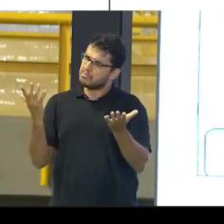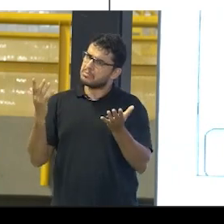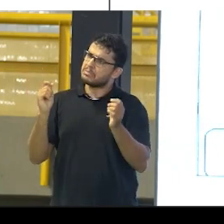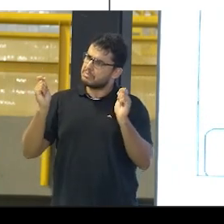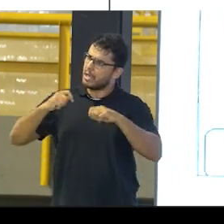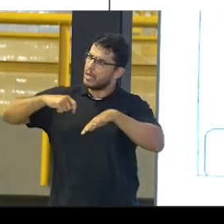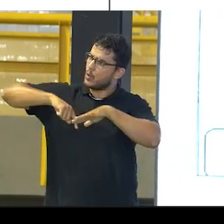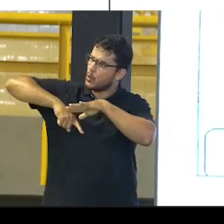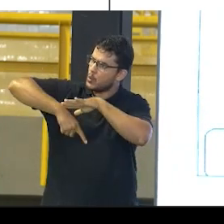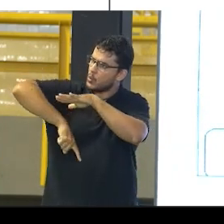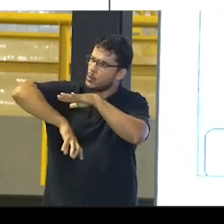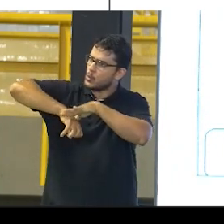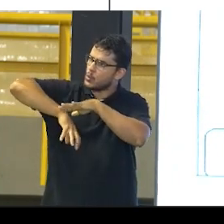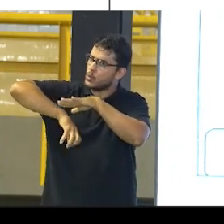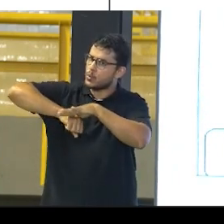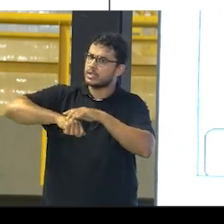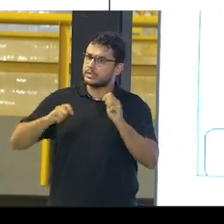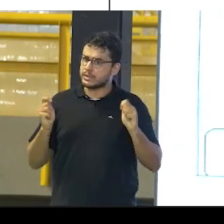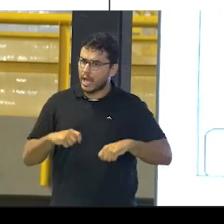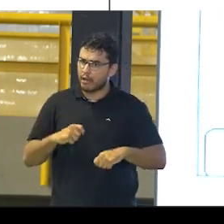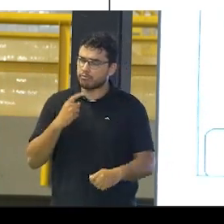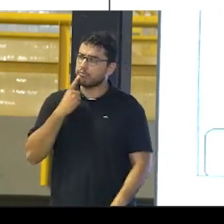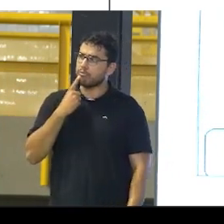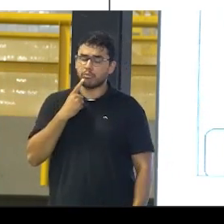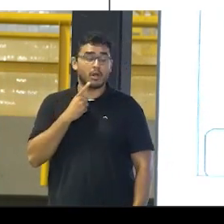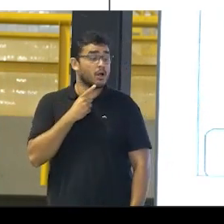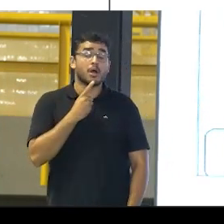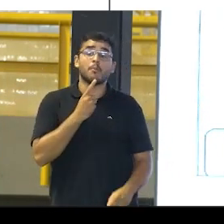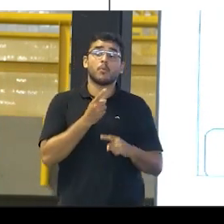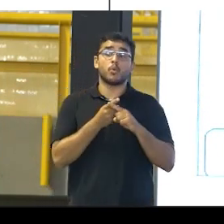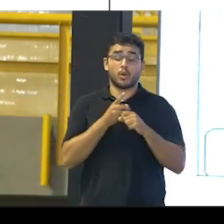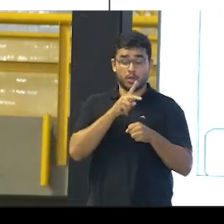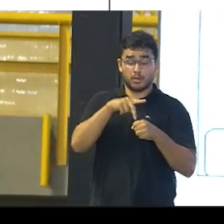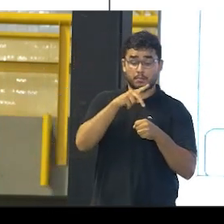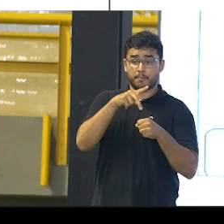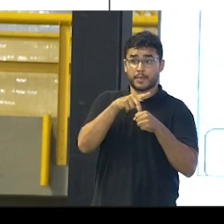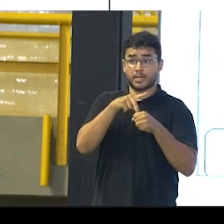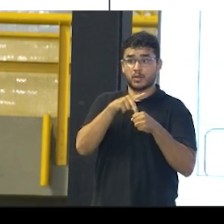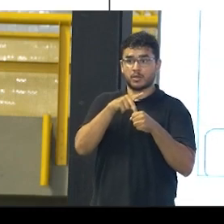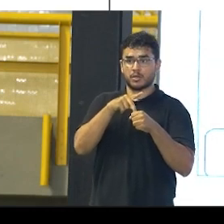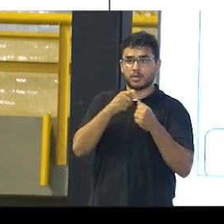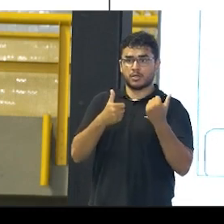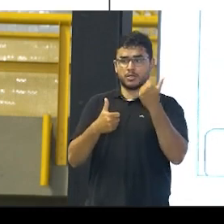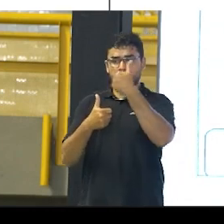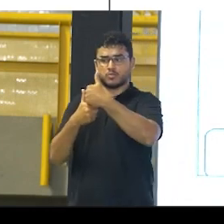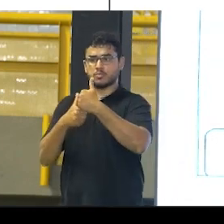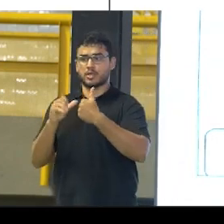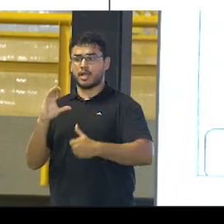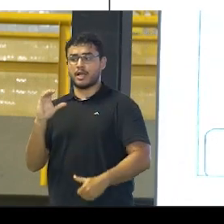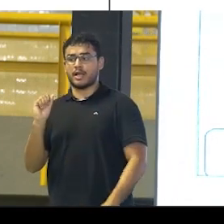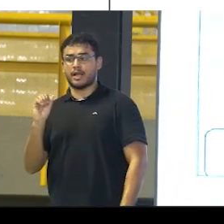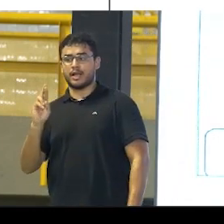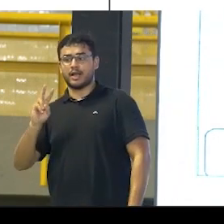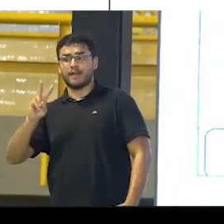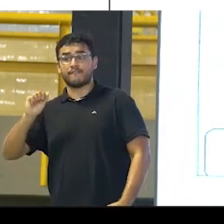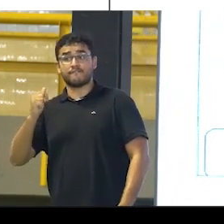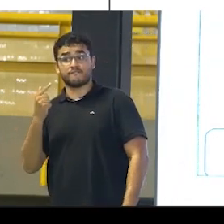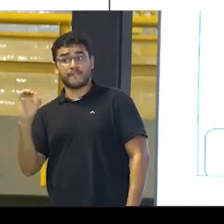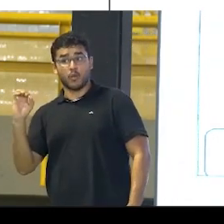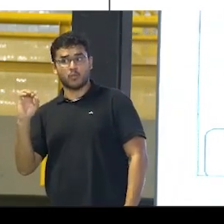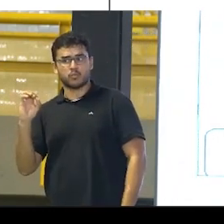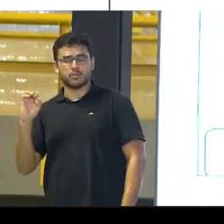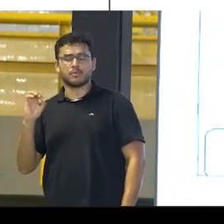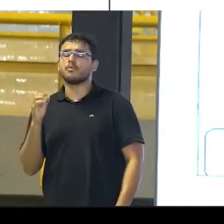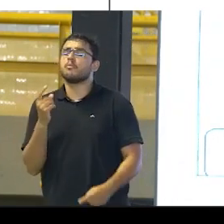qualidades que fizeram com que o petróleo superasse o carvão em termos de utilização foi o fato de